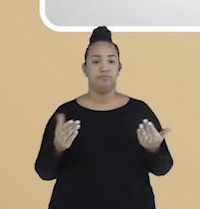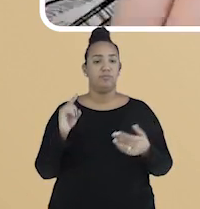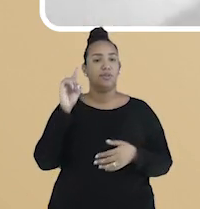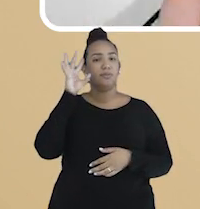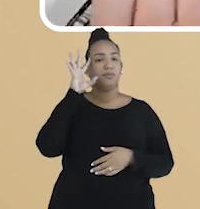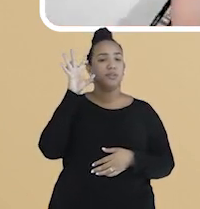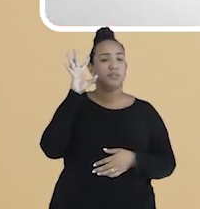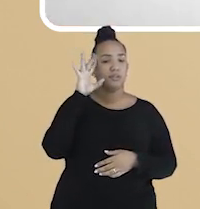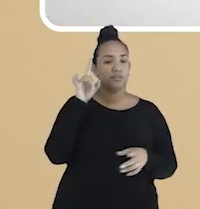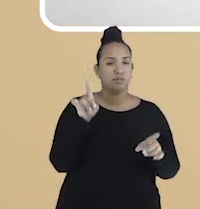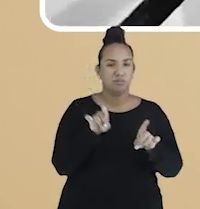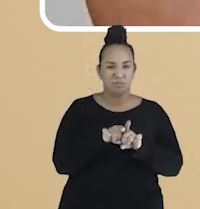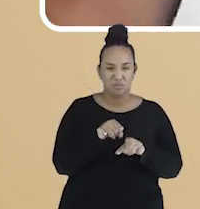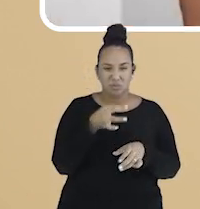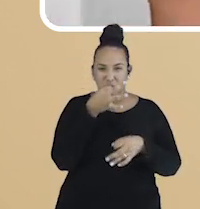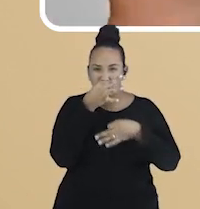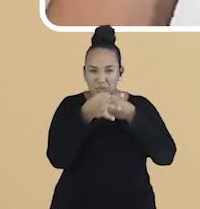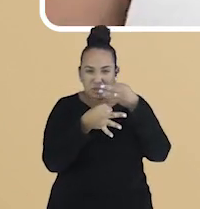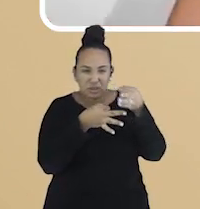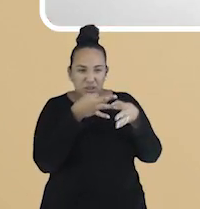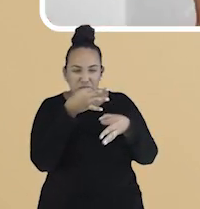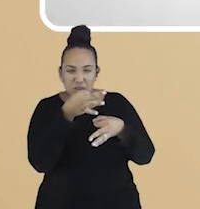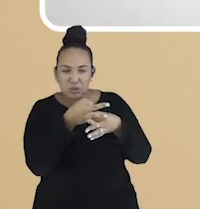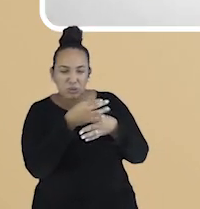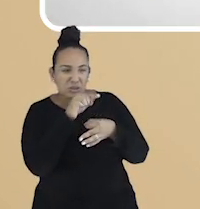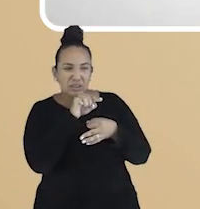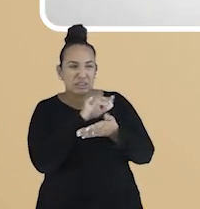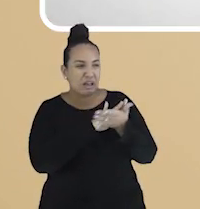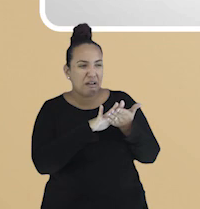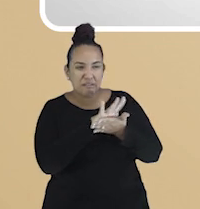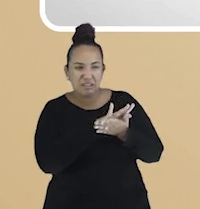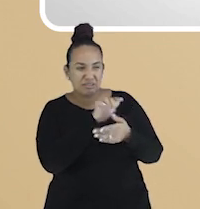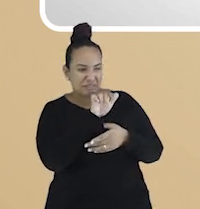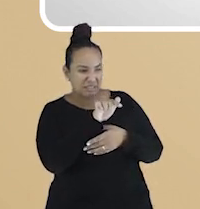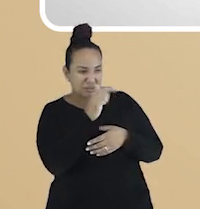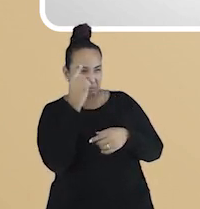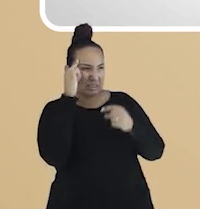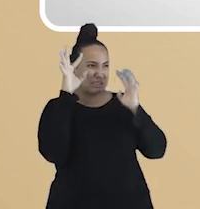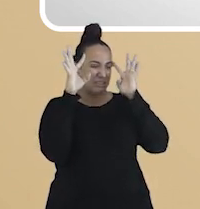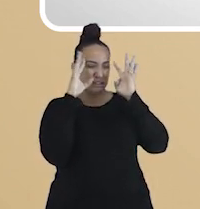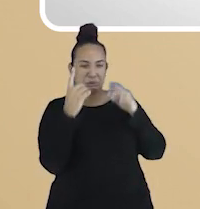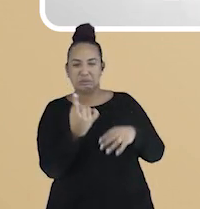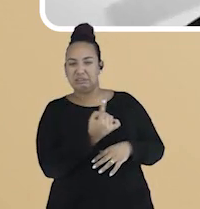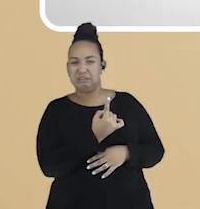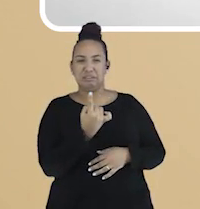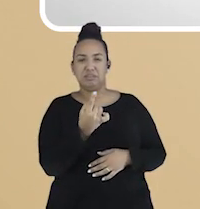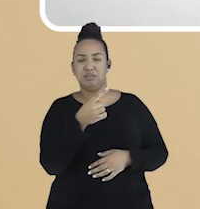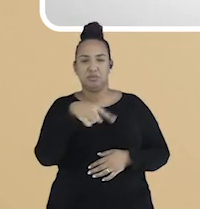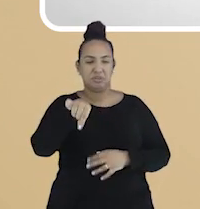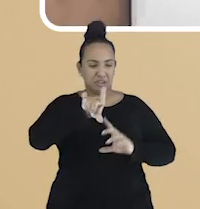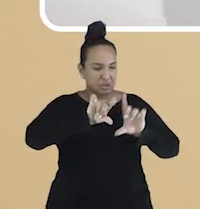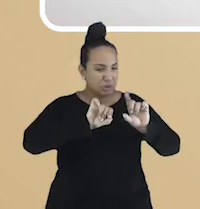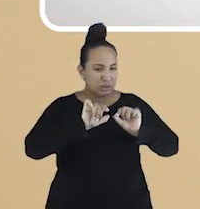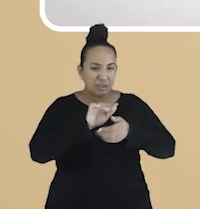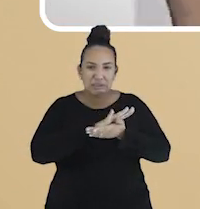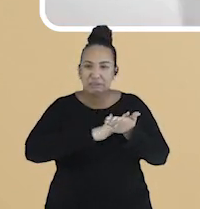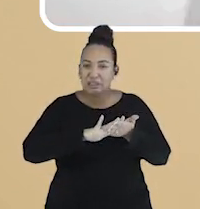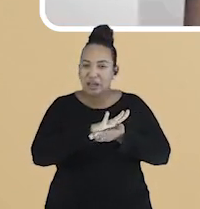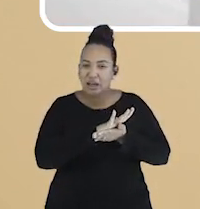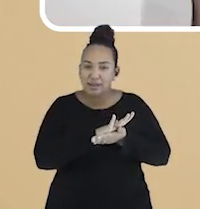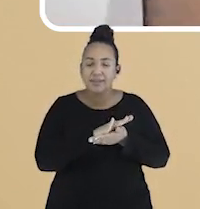Imagine se não escutassem a sua opinião em decisões que afetam sua própria vida. Imagine nunca poder tomar essas